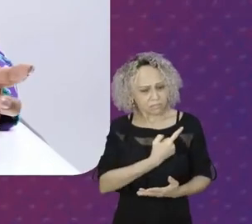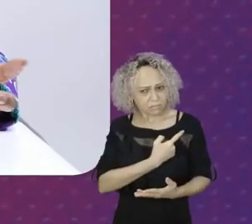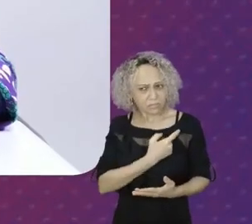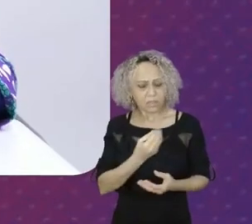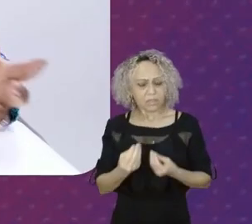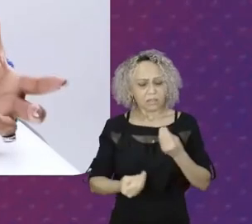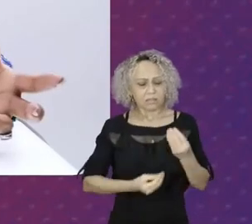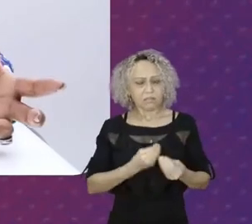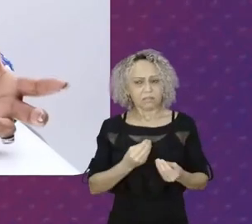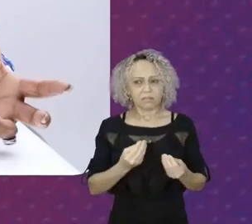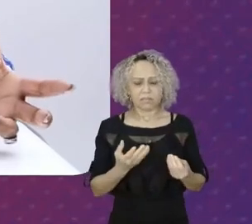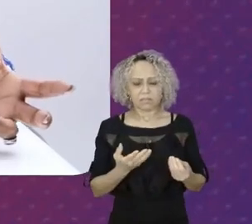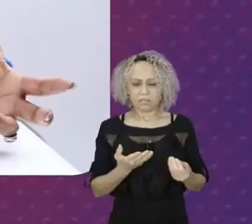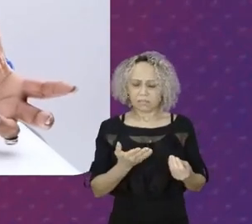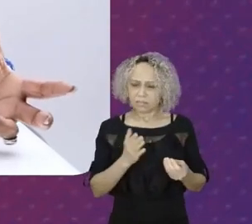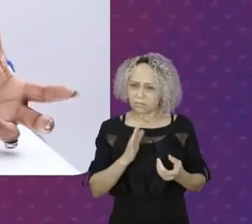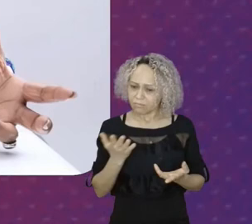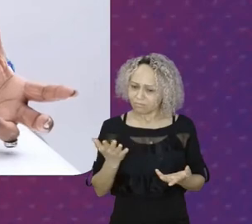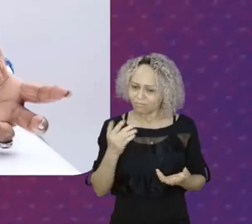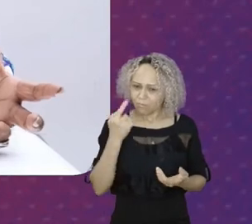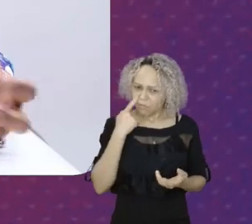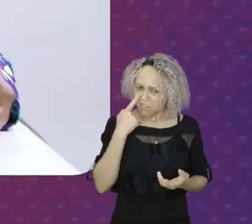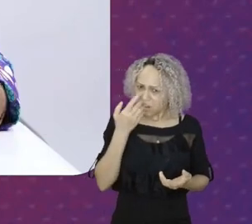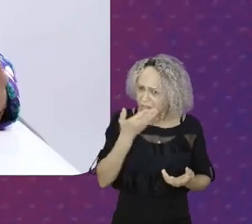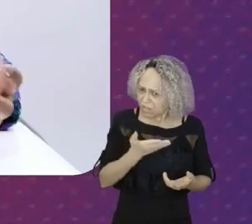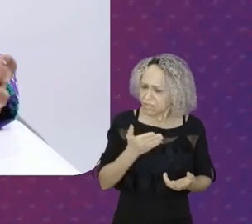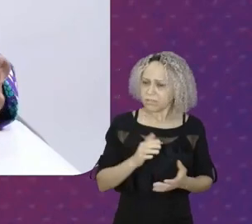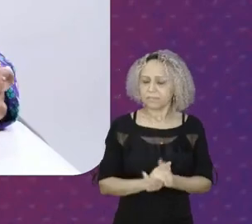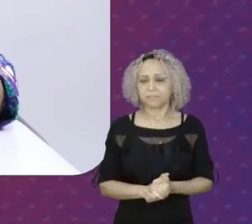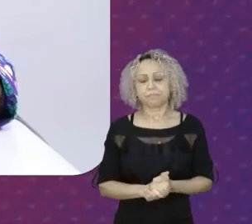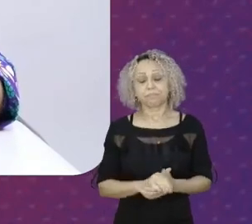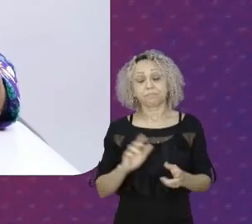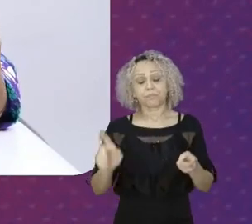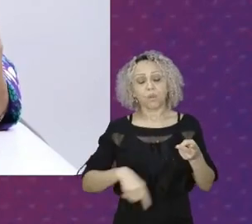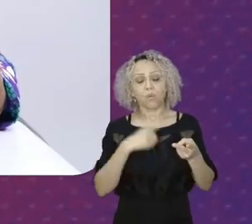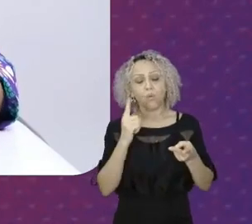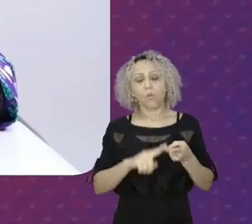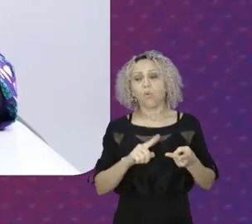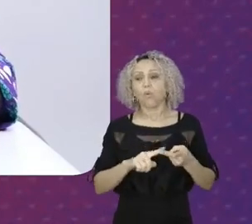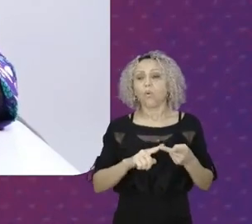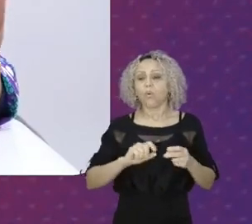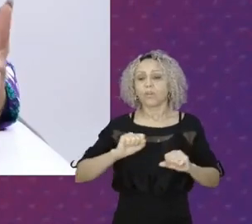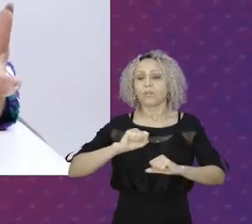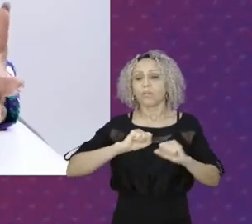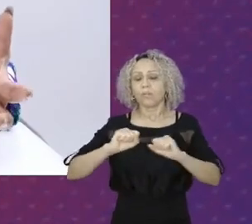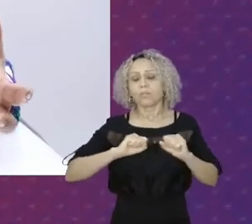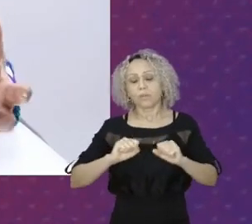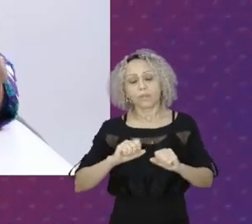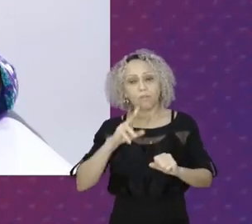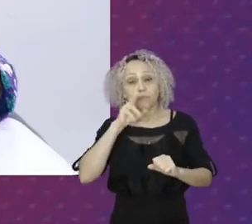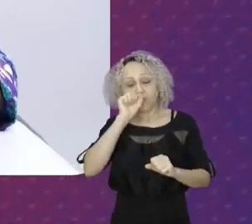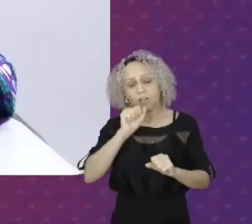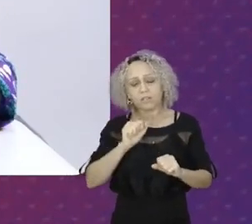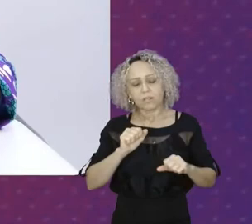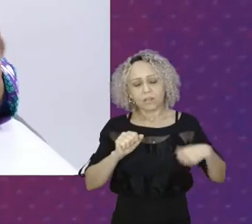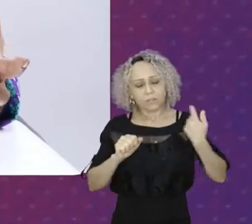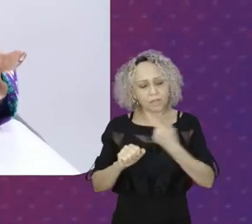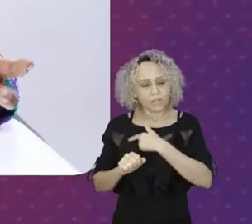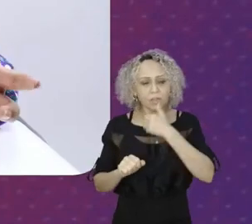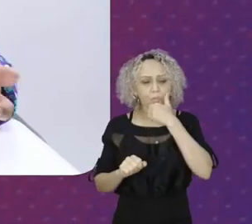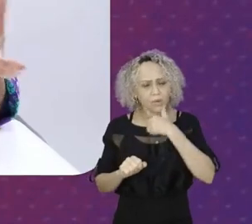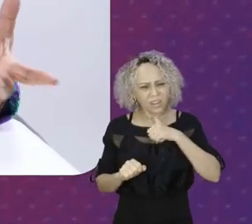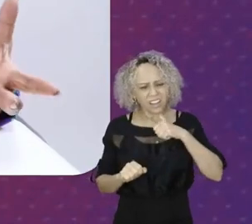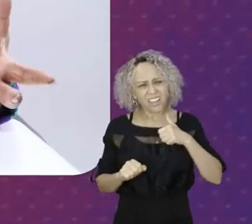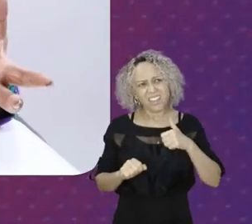Outro elemento que acho que é muito forte para nós mulheres negras, para as mulheres em geral, mas para nós